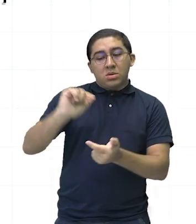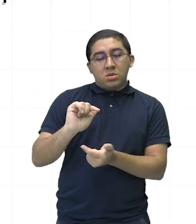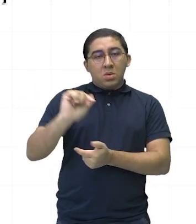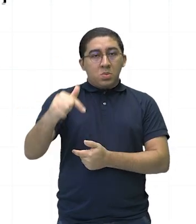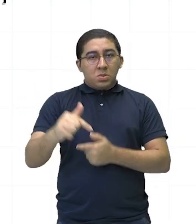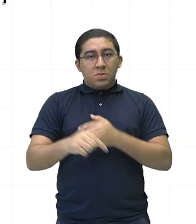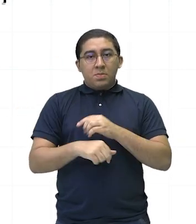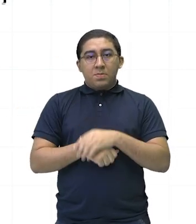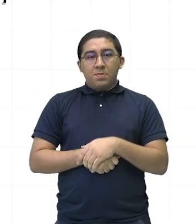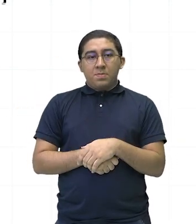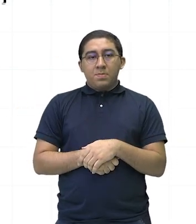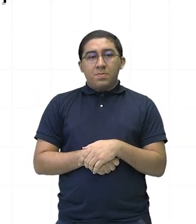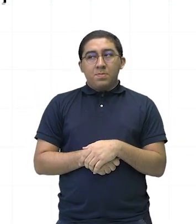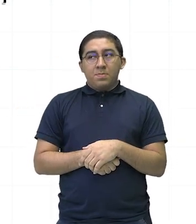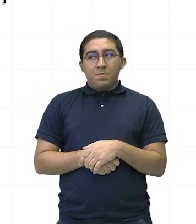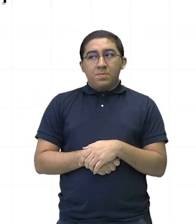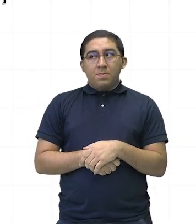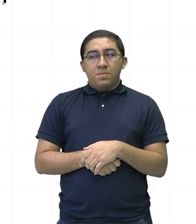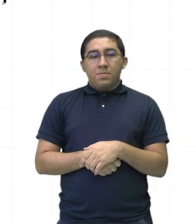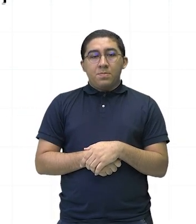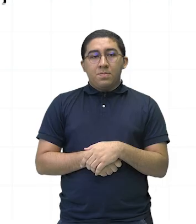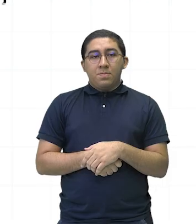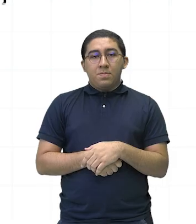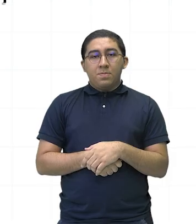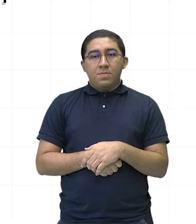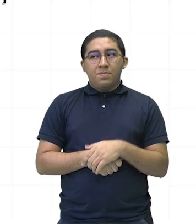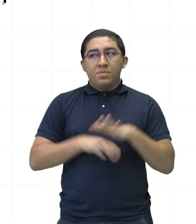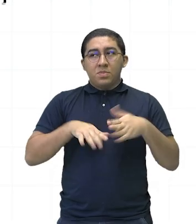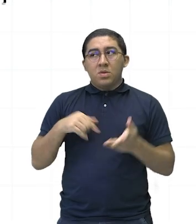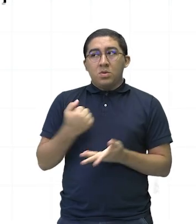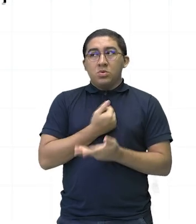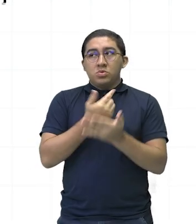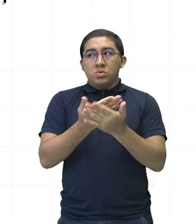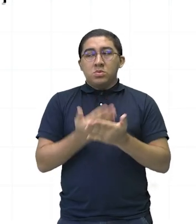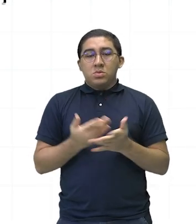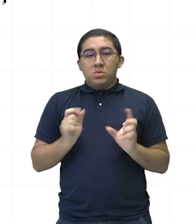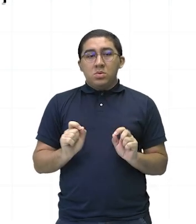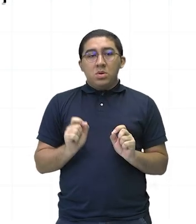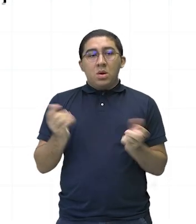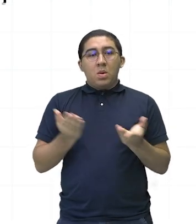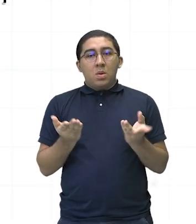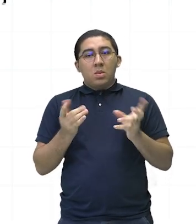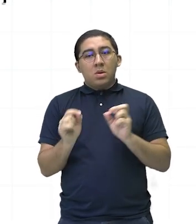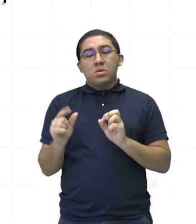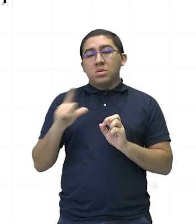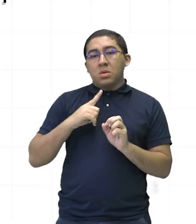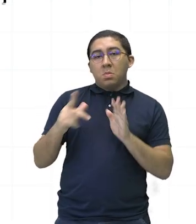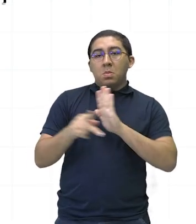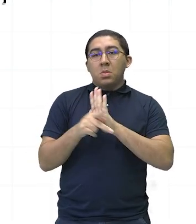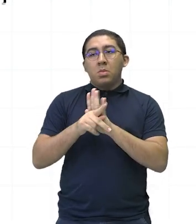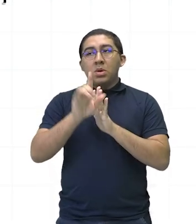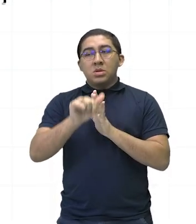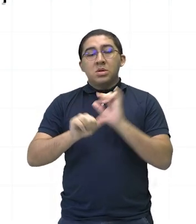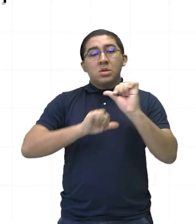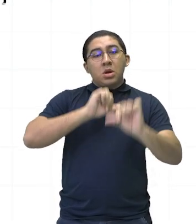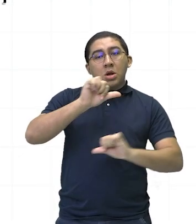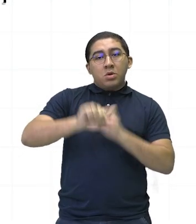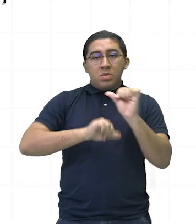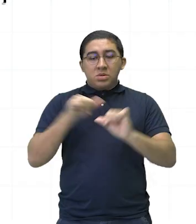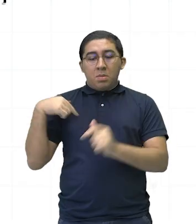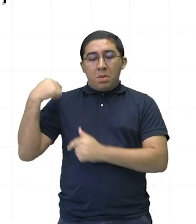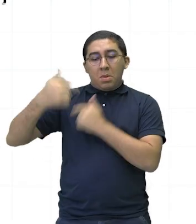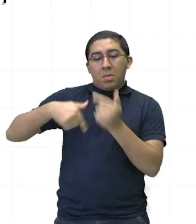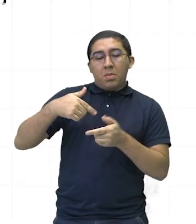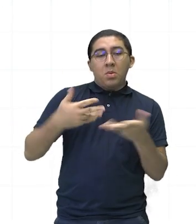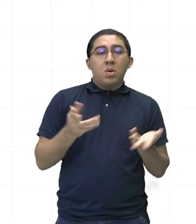outra. Bem, então a gente vai estudar agora um mecanismo que faz justamente essa transferência de uma geração para